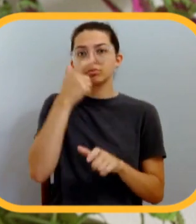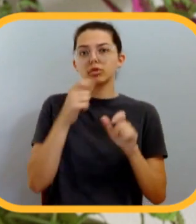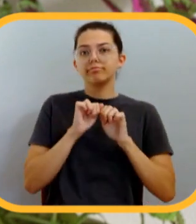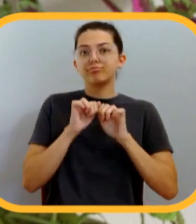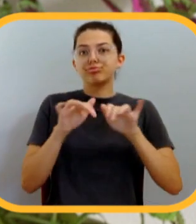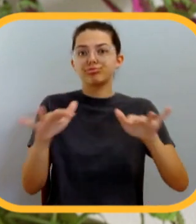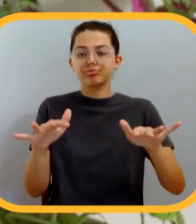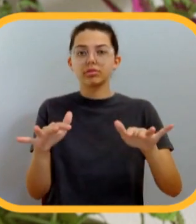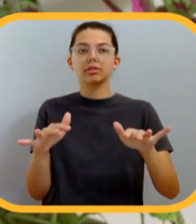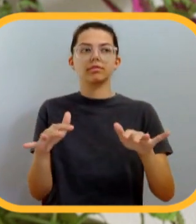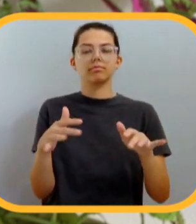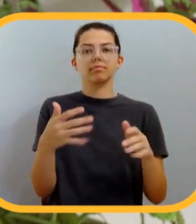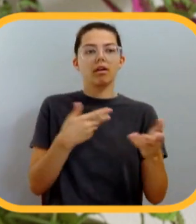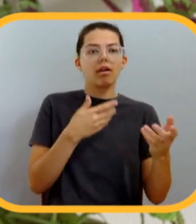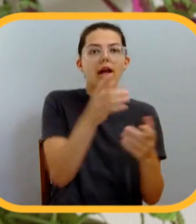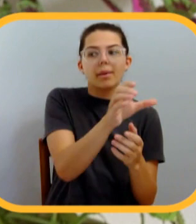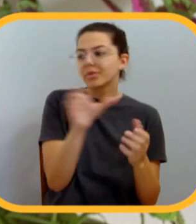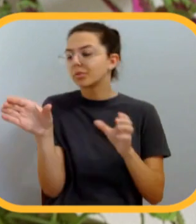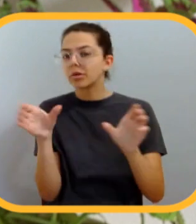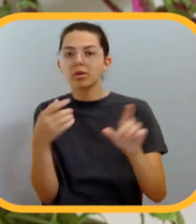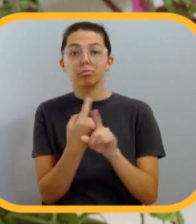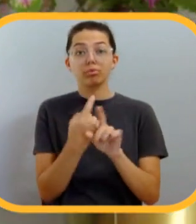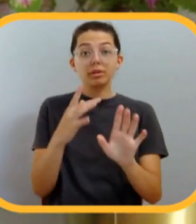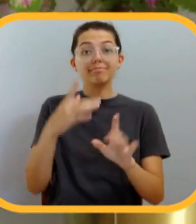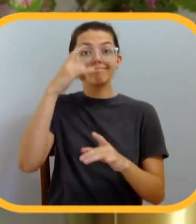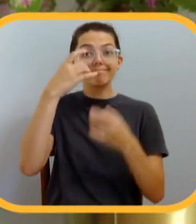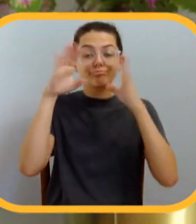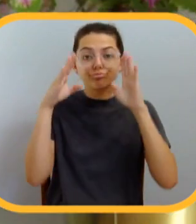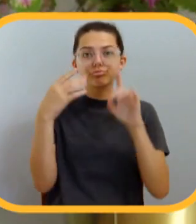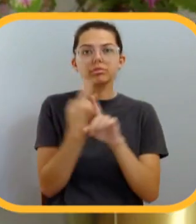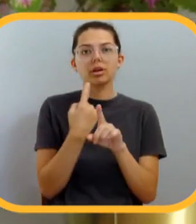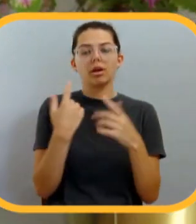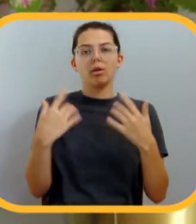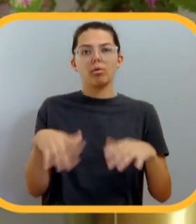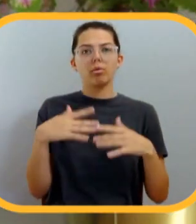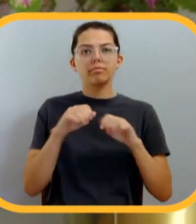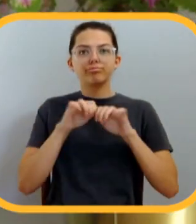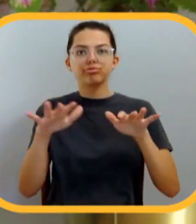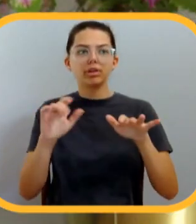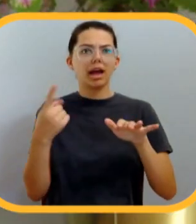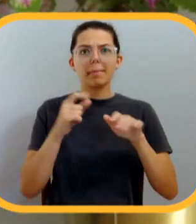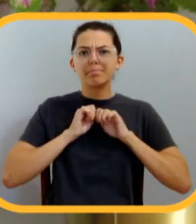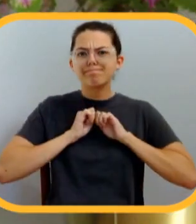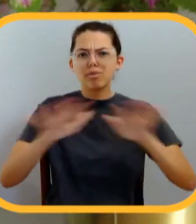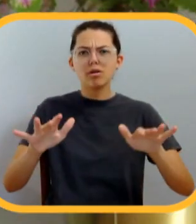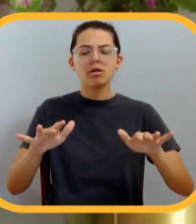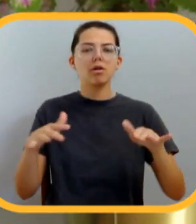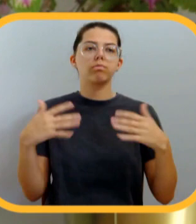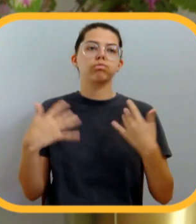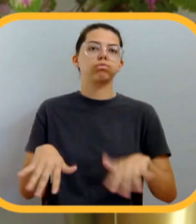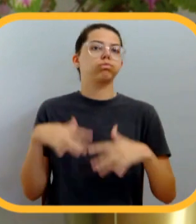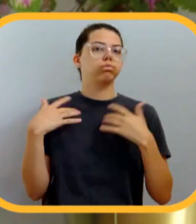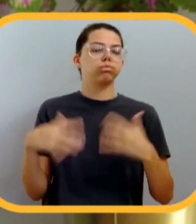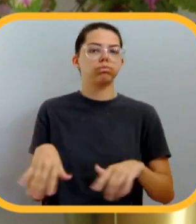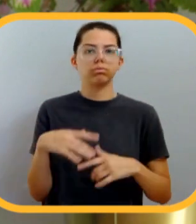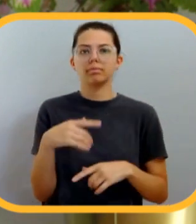poderá ter um alcance se as pessoas forem partilhando umas com elas fisicamente. Mas as redes sociais, a possibilidade de publicação e de